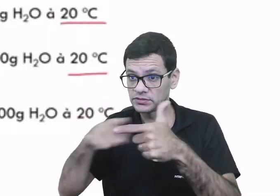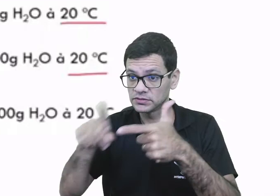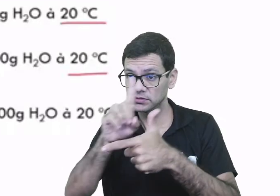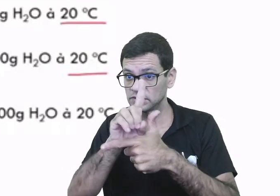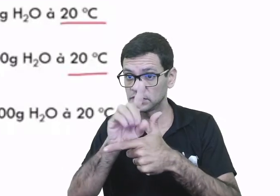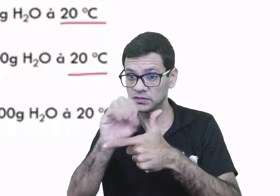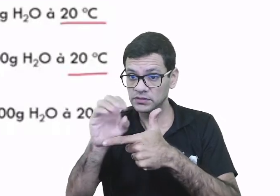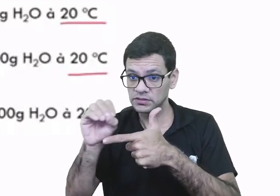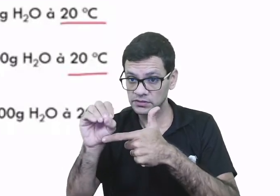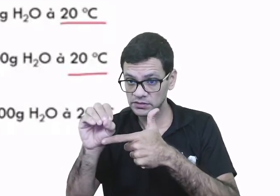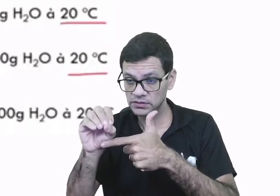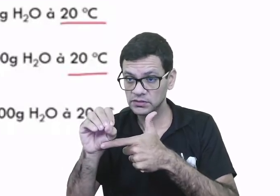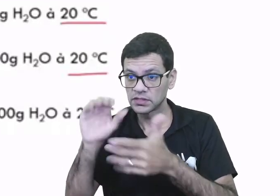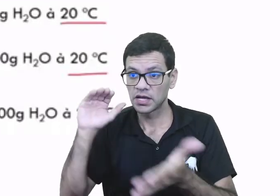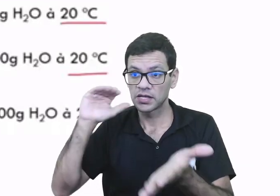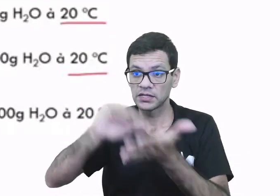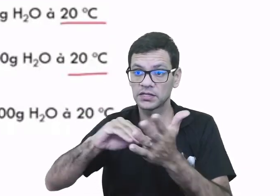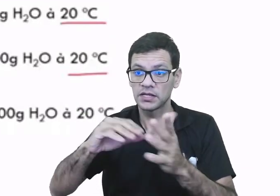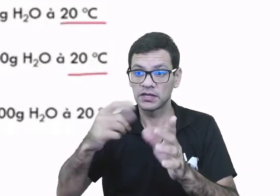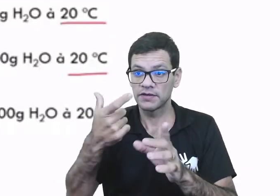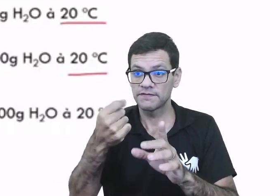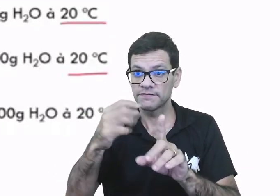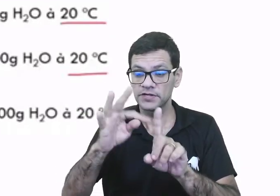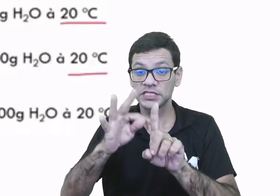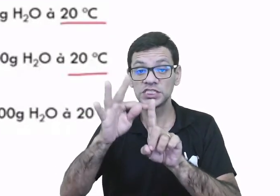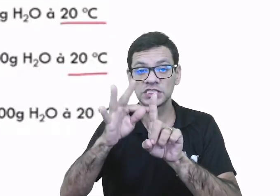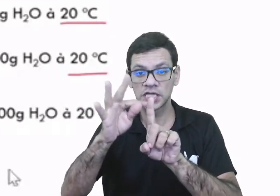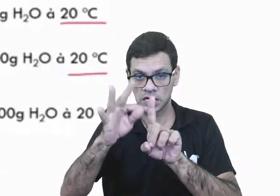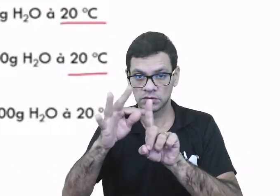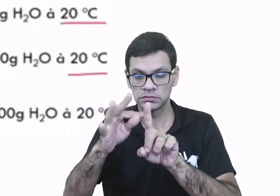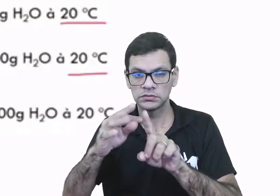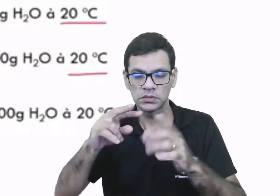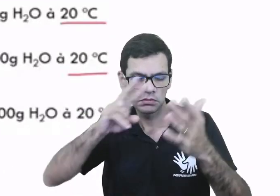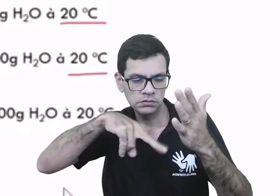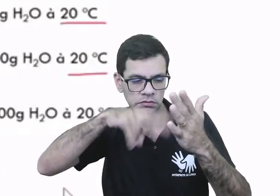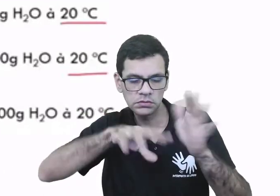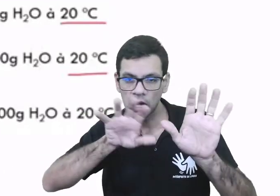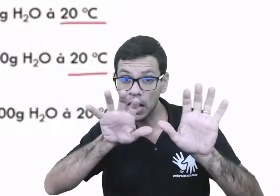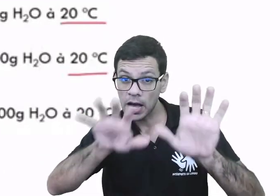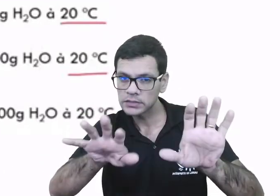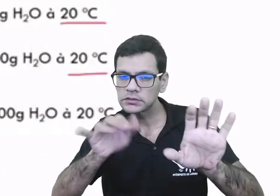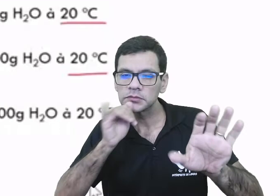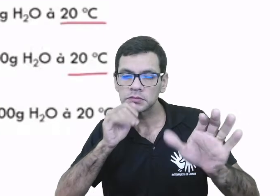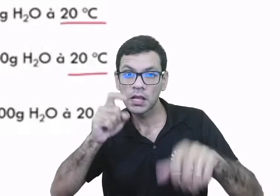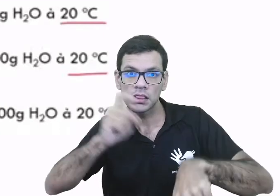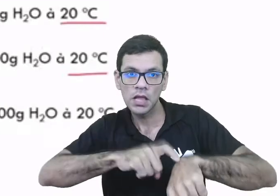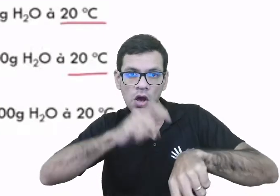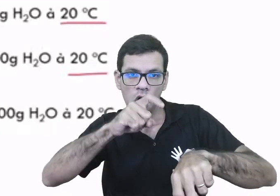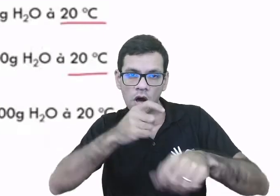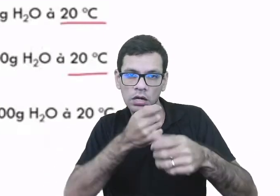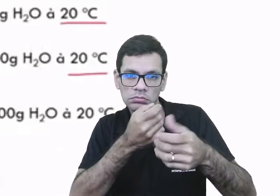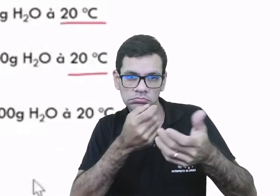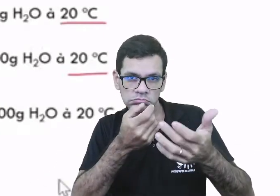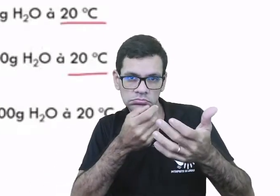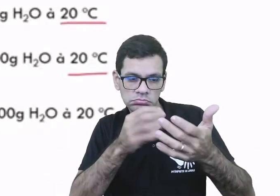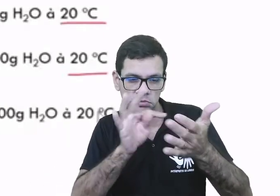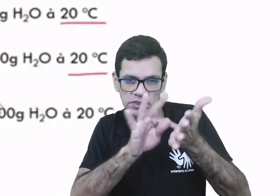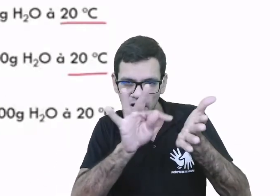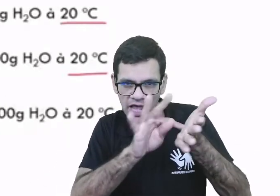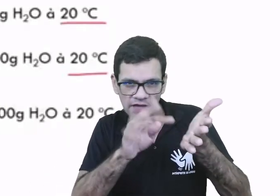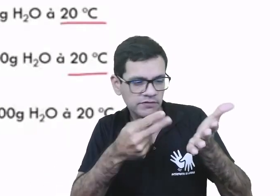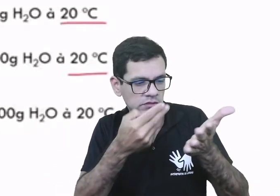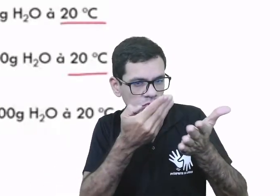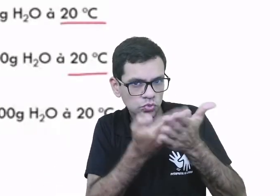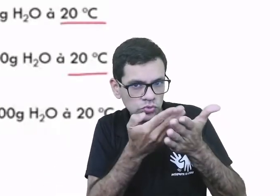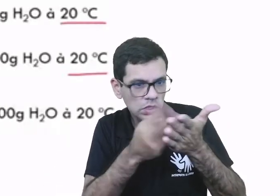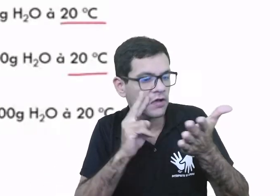de água a 20 graus Celsius, tá certo? Então, essa é a leitura que a gente vai fazer quando a gente vê essa escrita aqui,